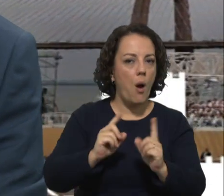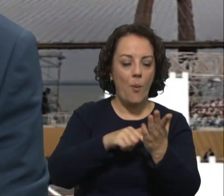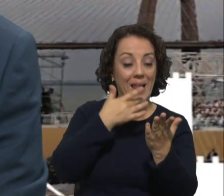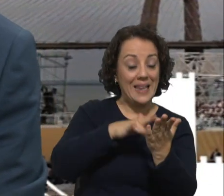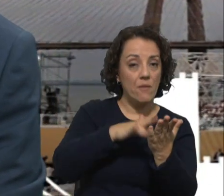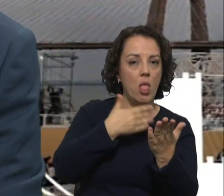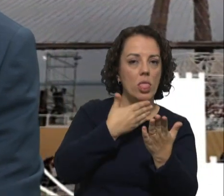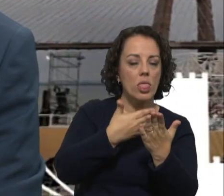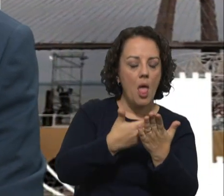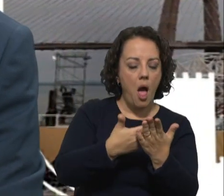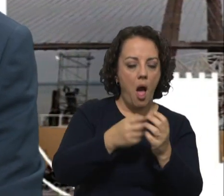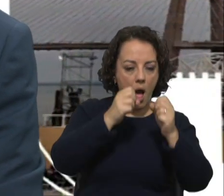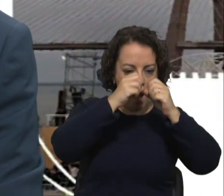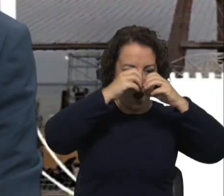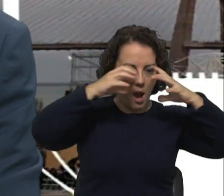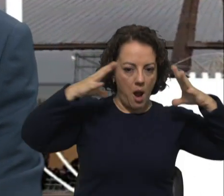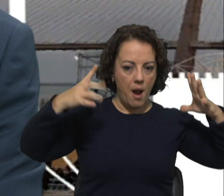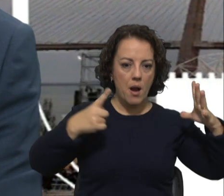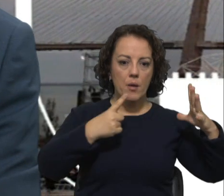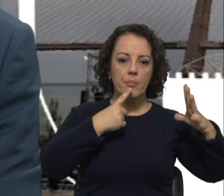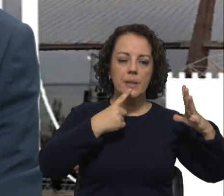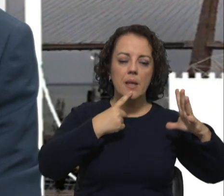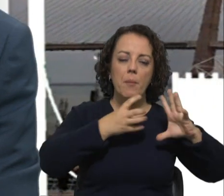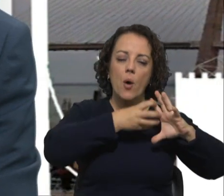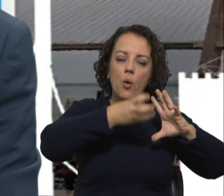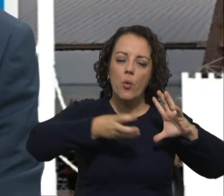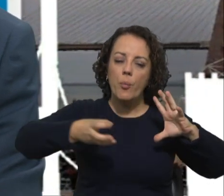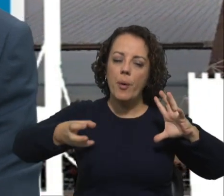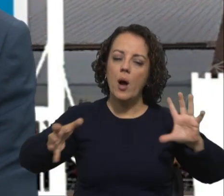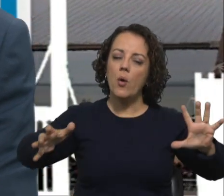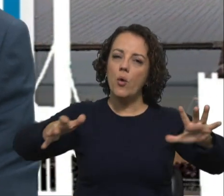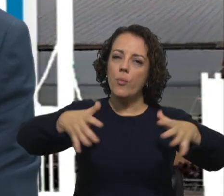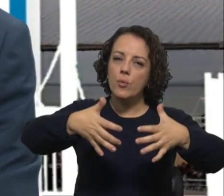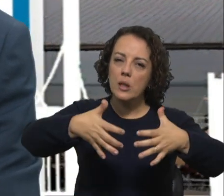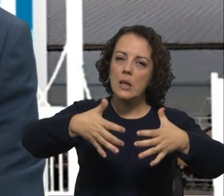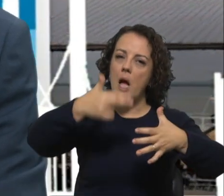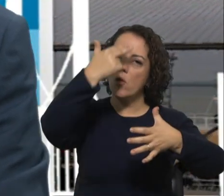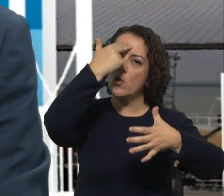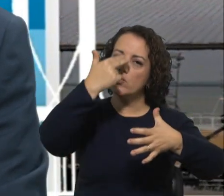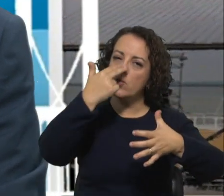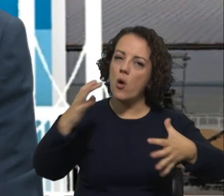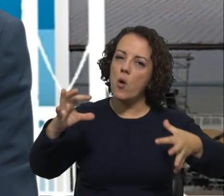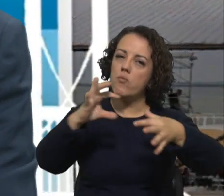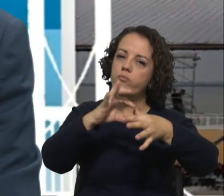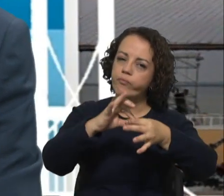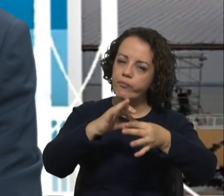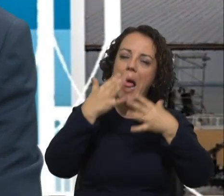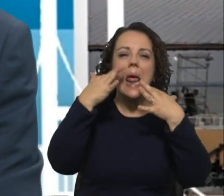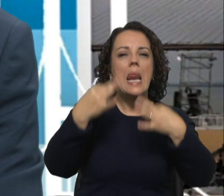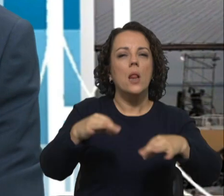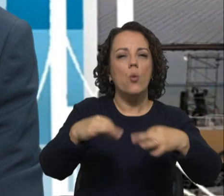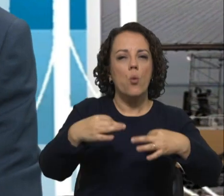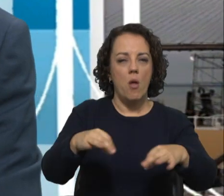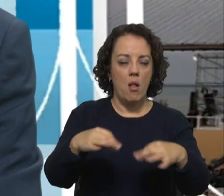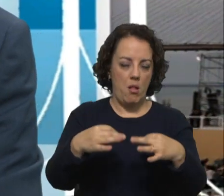do discernimento dessa revelação mais complexo, mais grupal, mais comunitário, mais histórico, mais orgânico também na experiência